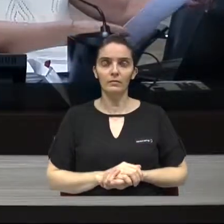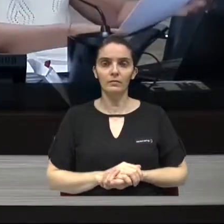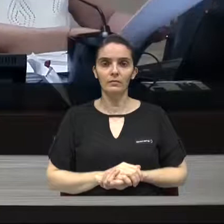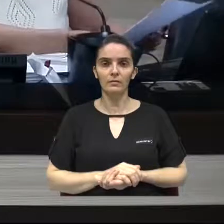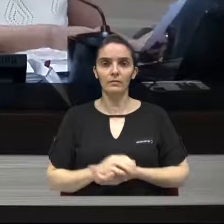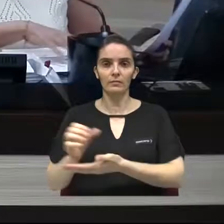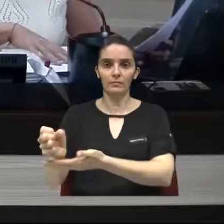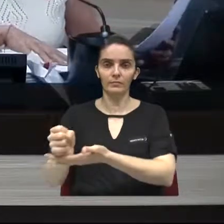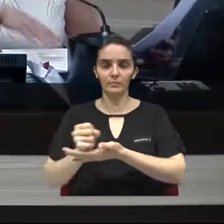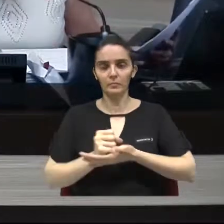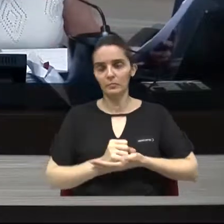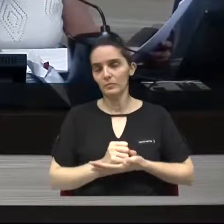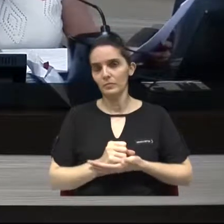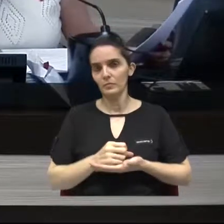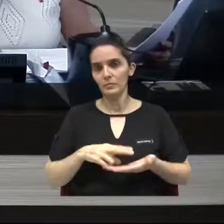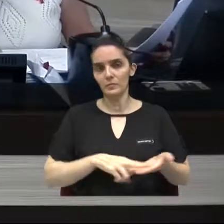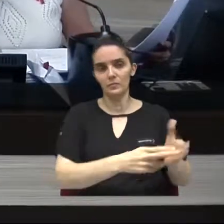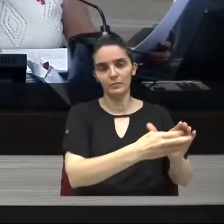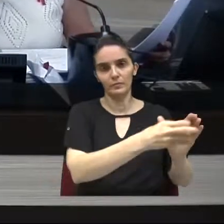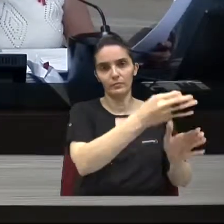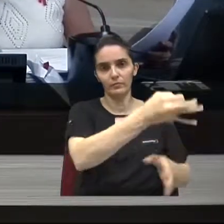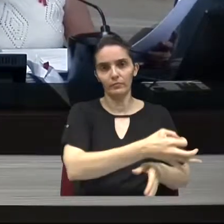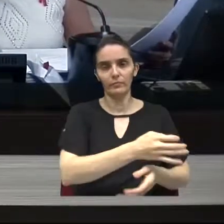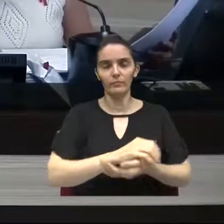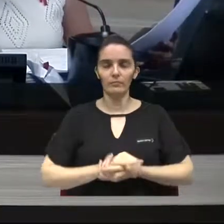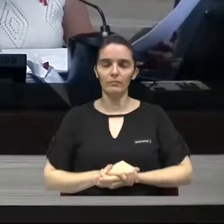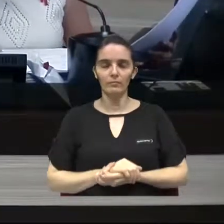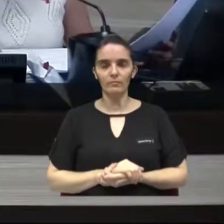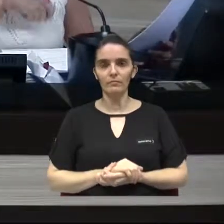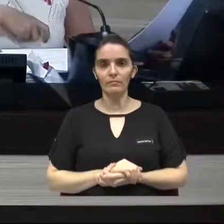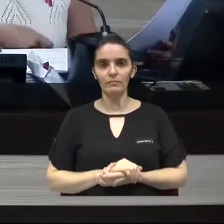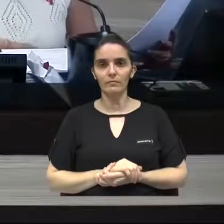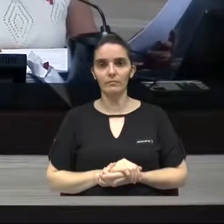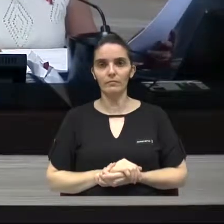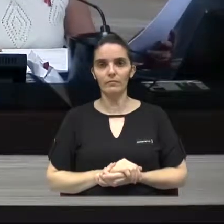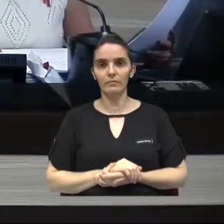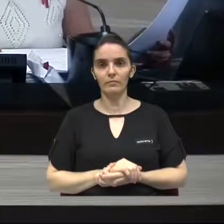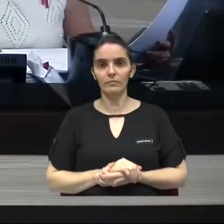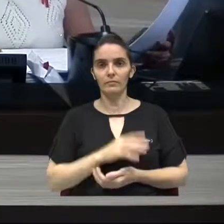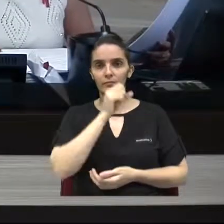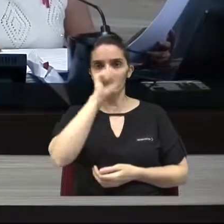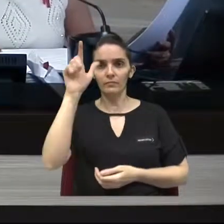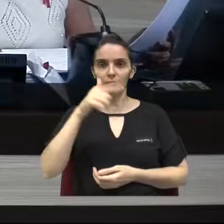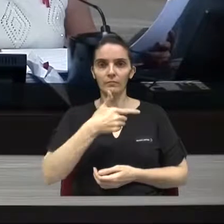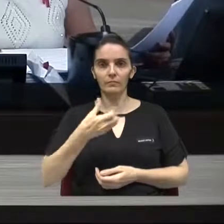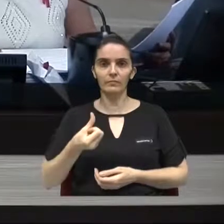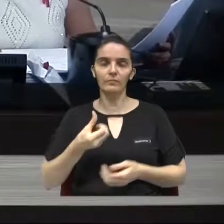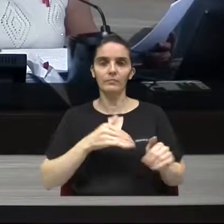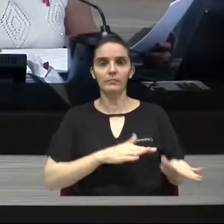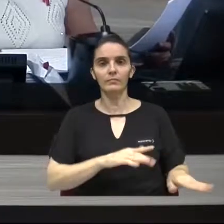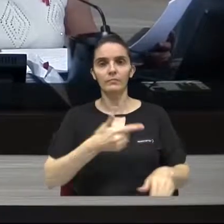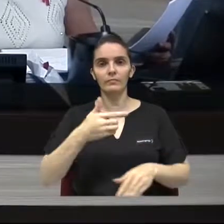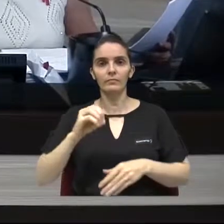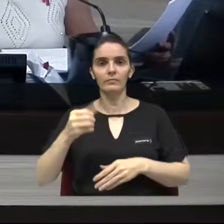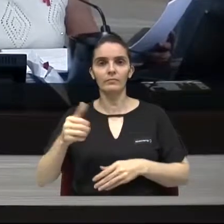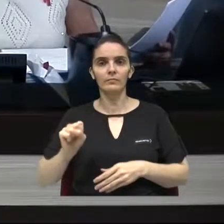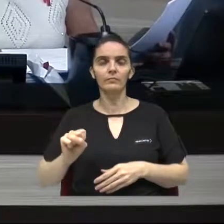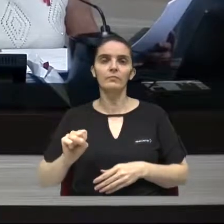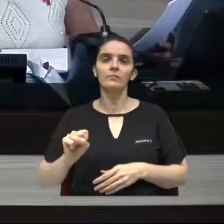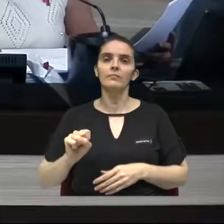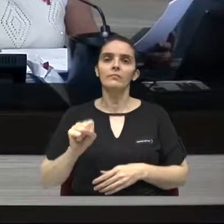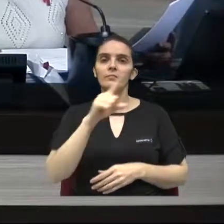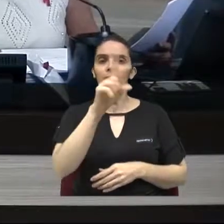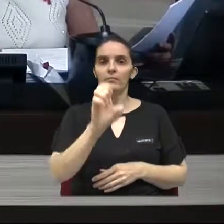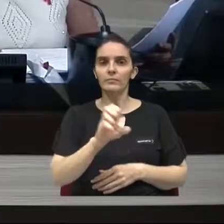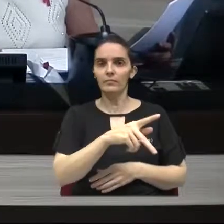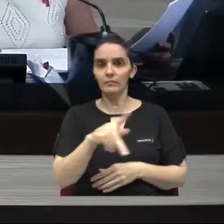mesa recebe esse projeto e encaminha às comissões competentes. Limeira, 26 de setembro de 2018. Excelentíssimo